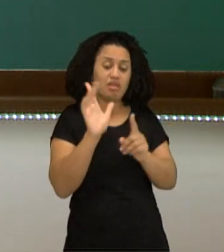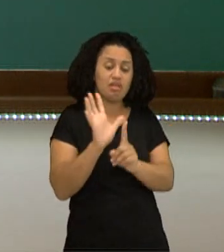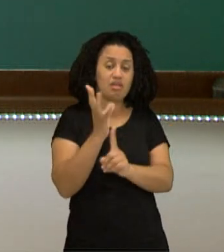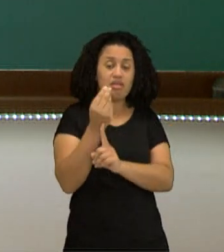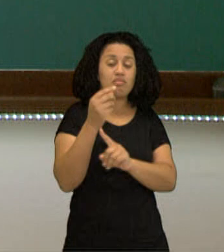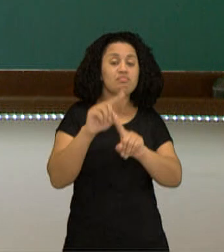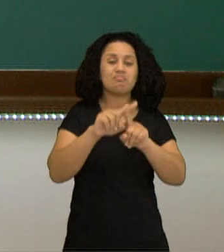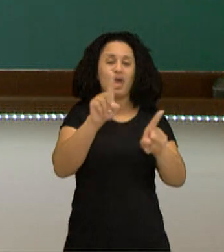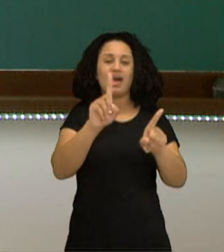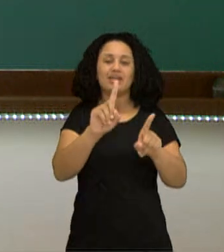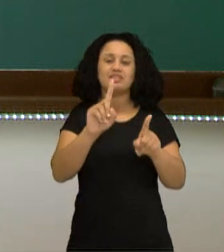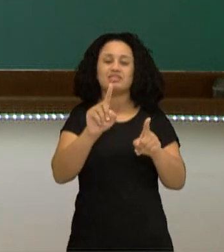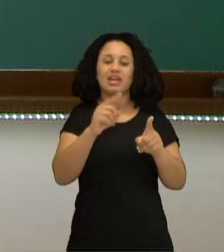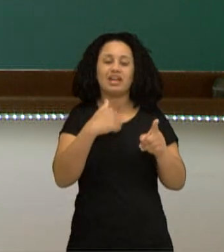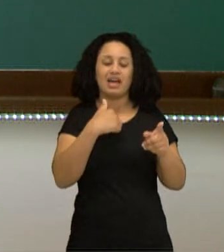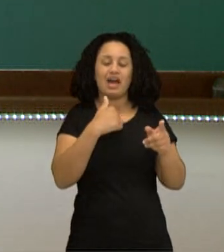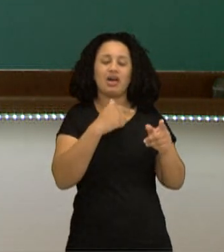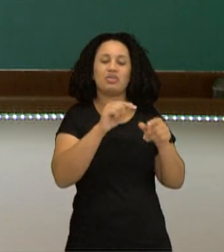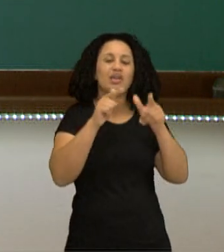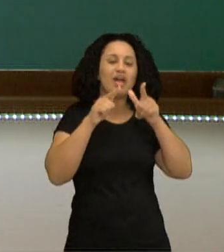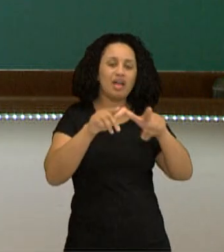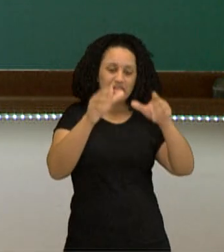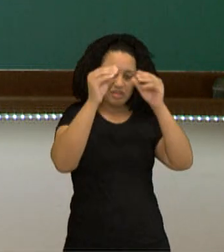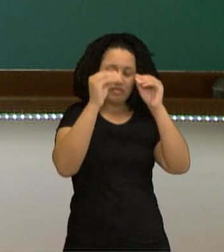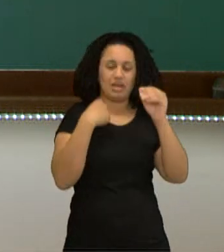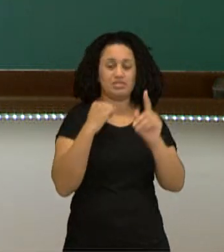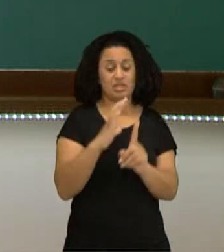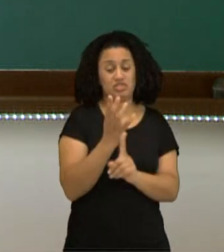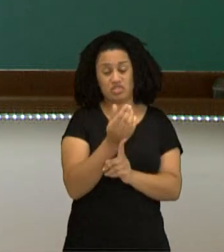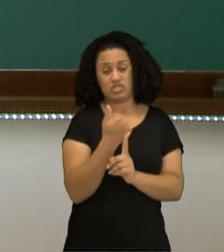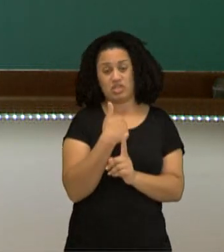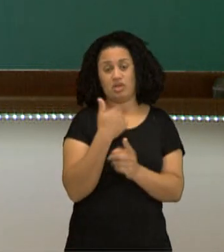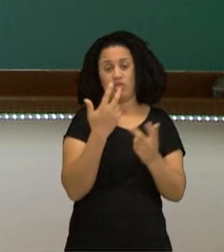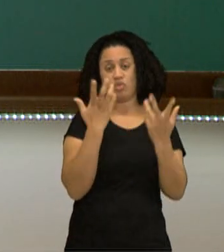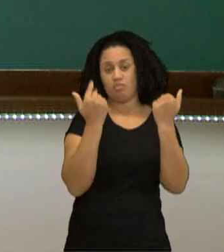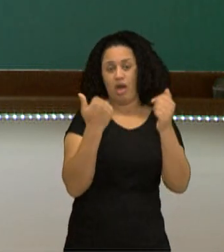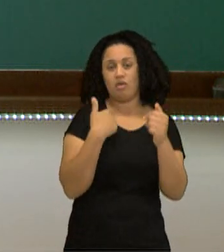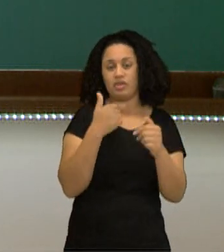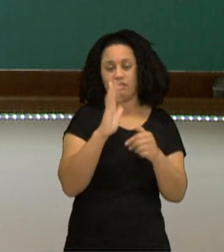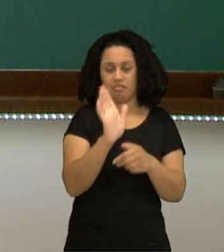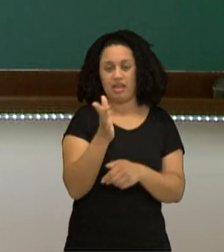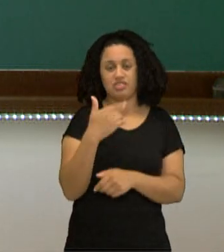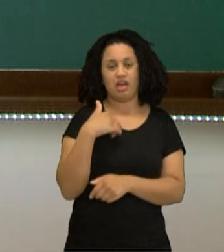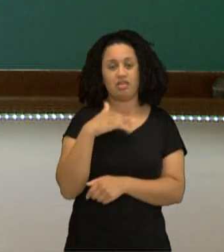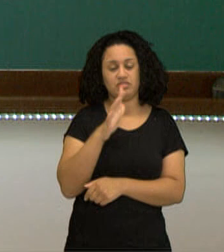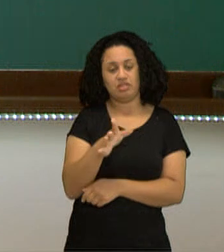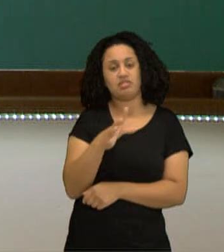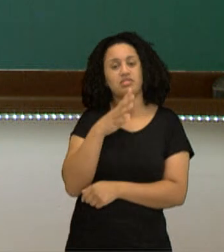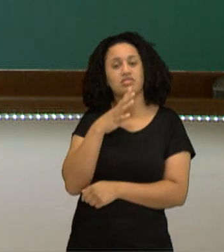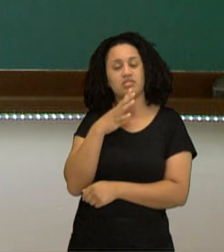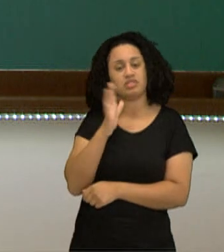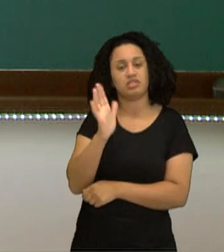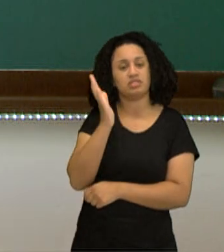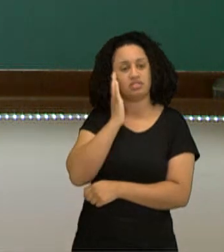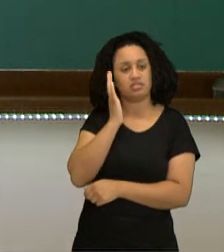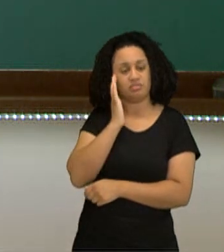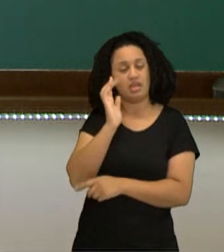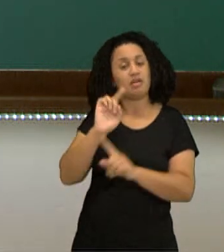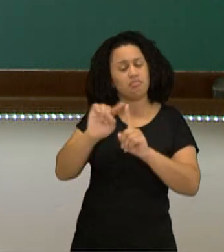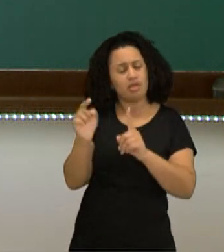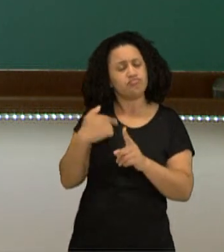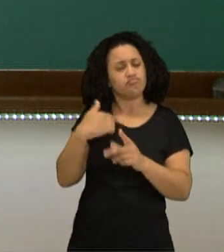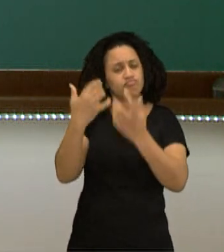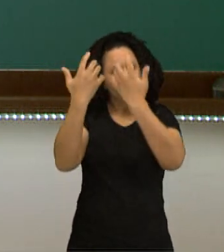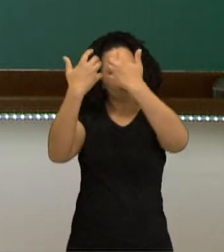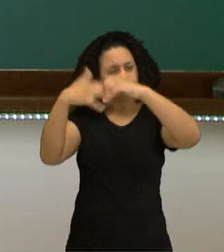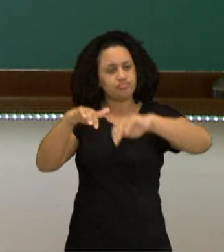mas que não era nenhuma das linguagens artísticas tal como elas eram, mas que propunham um desafio, um pensamento, uma reflexão.